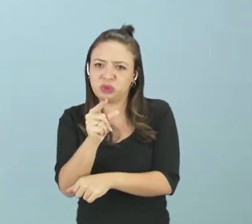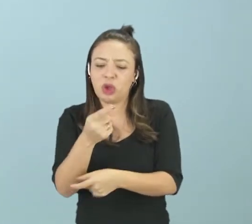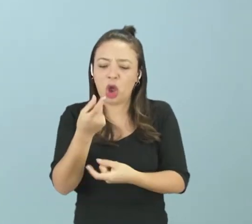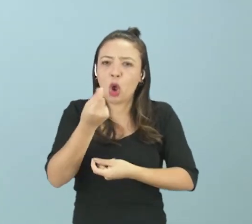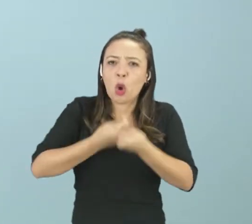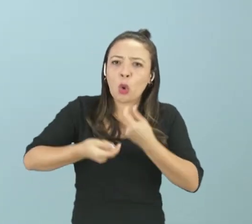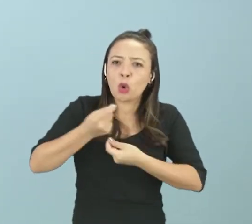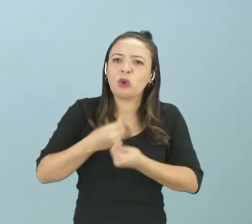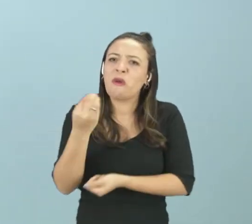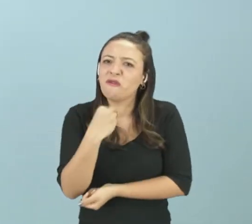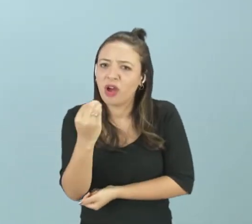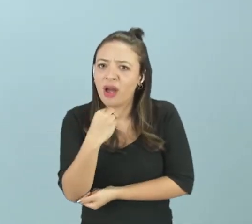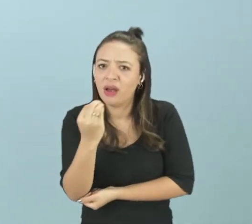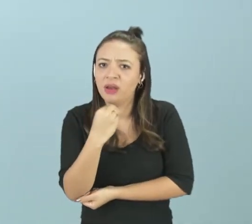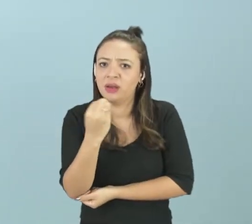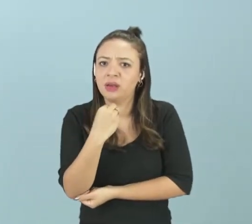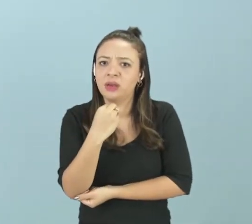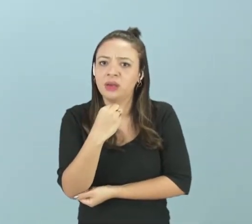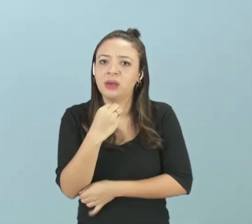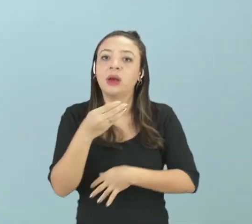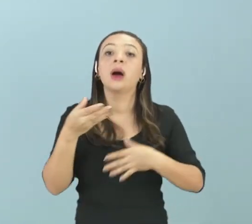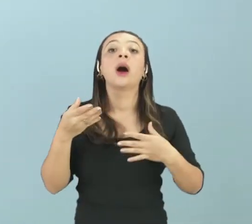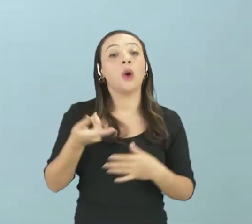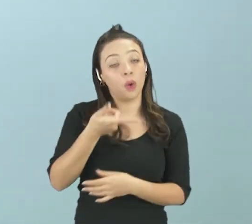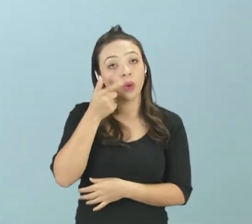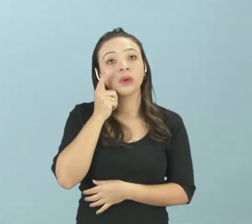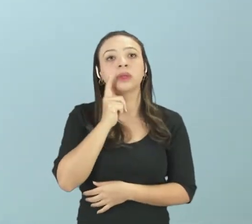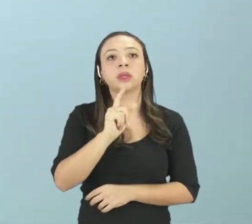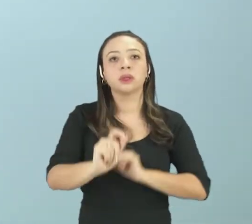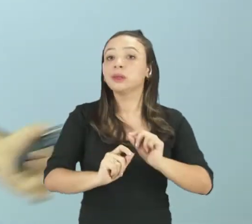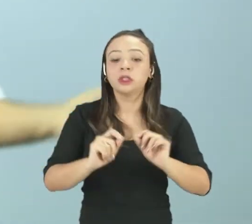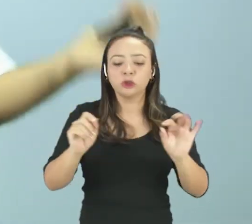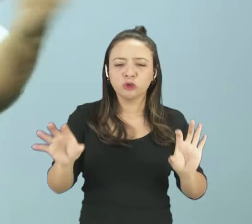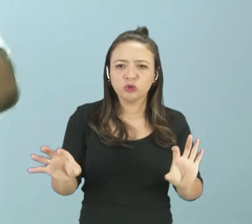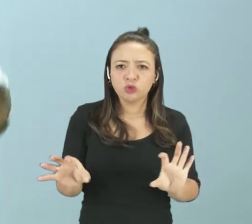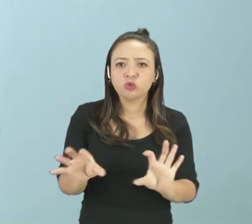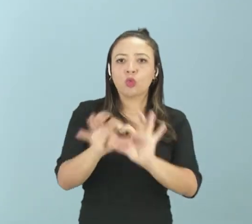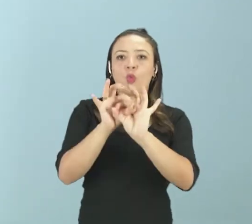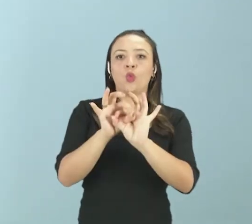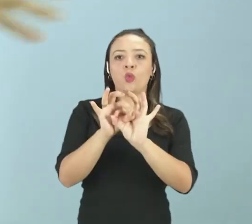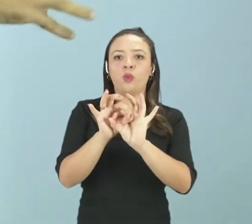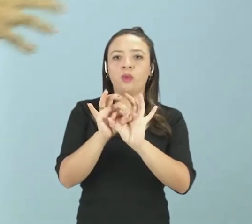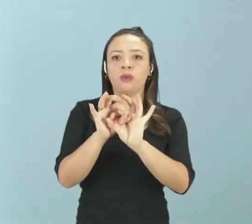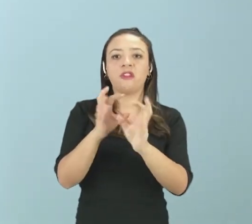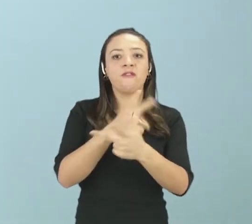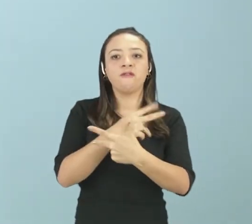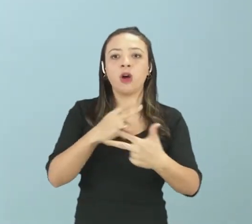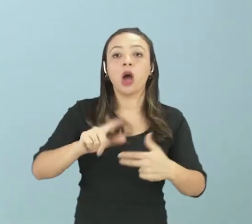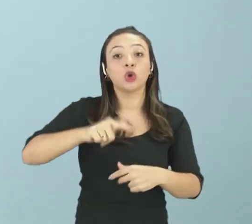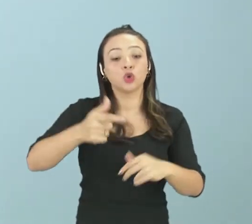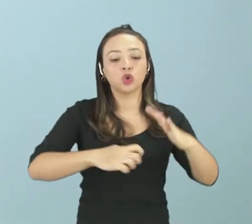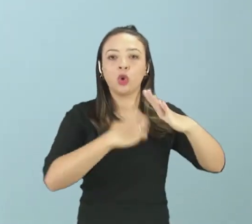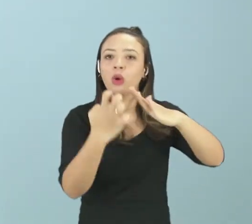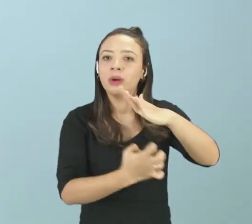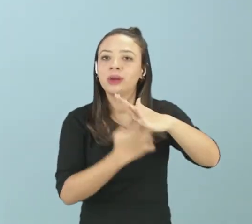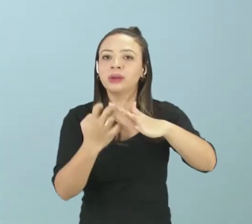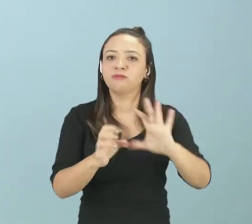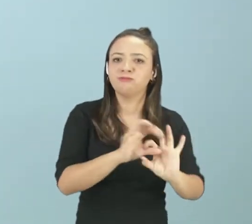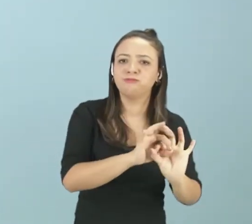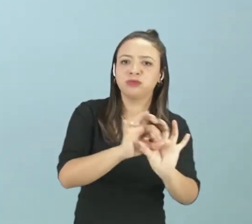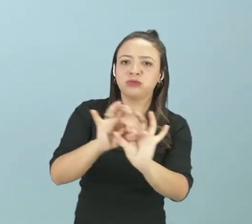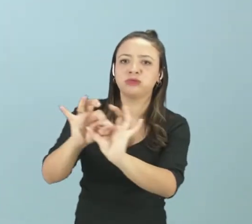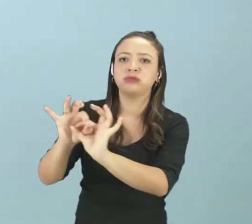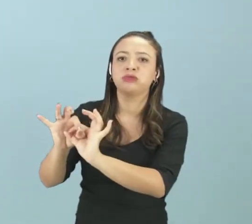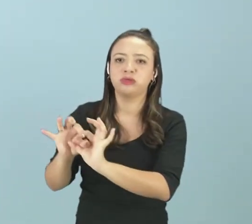economicamente são mais frágeis então costumo aglutina costumam incorporar essas empresas as